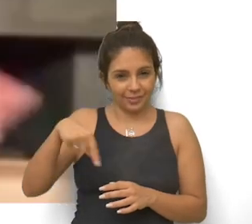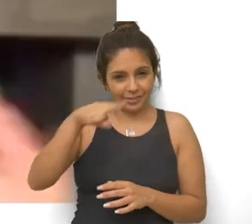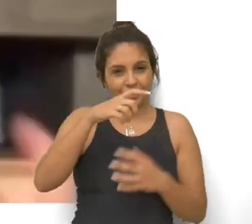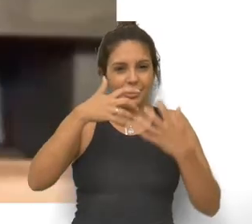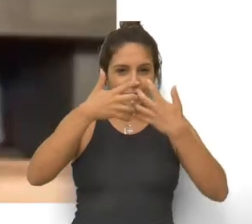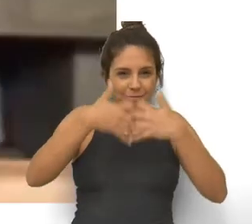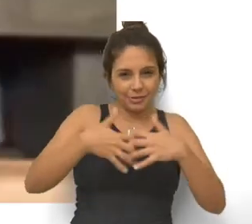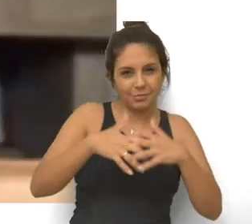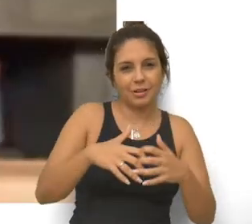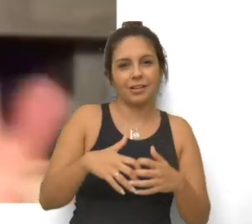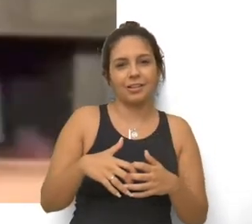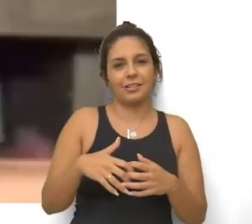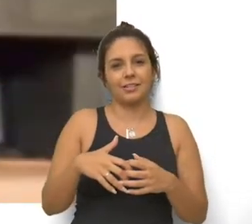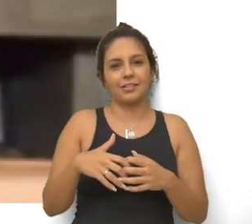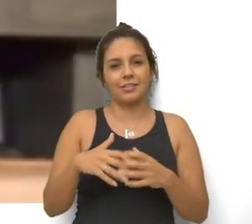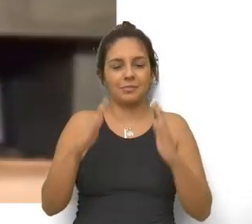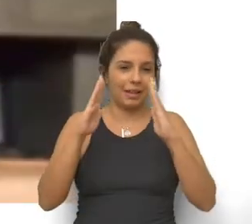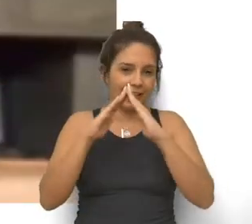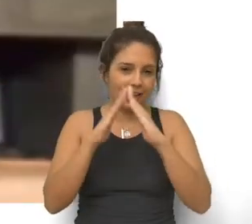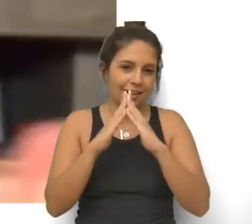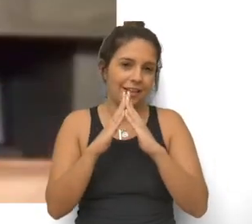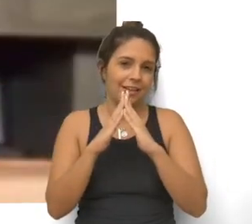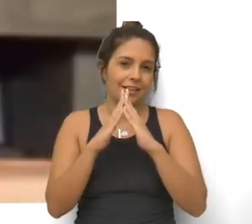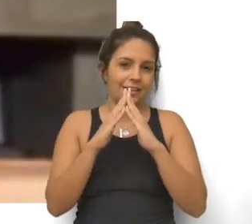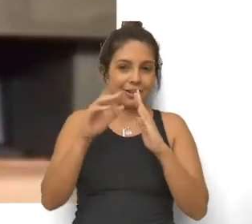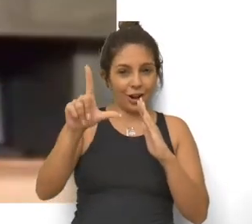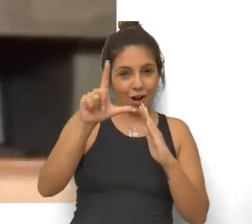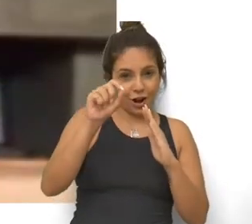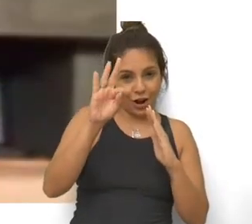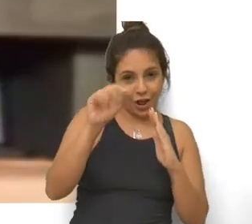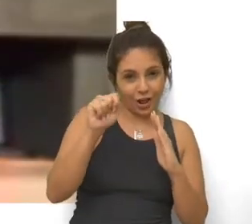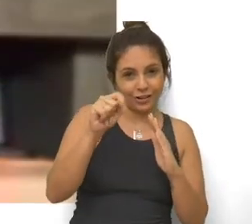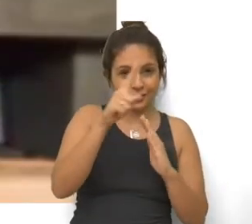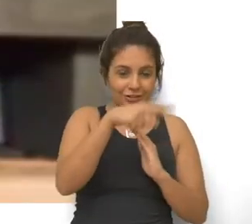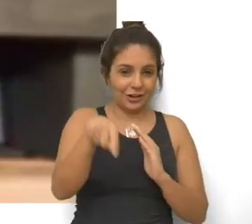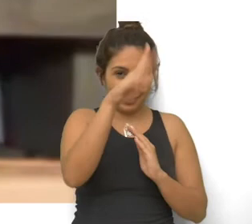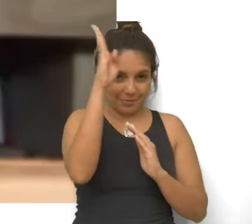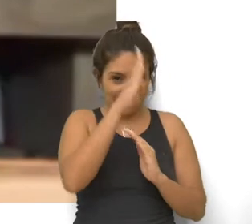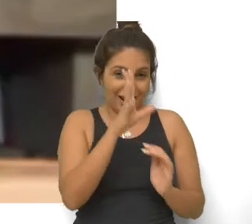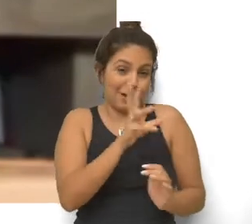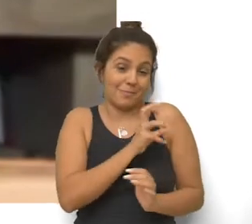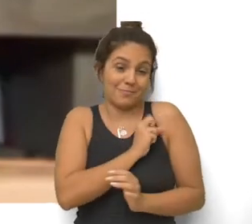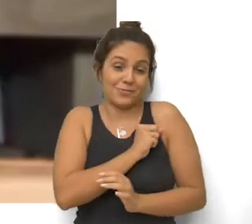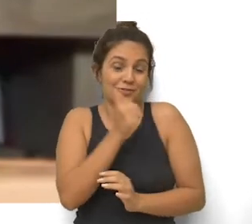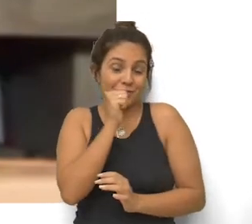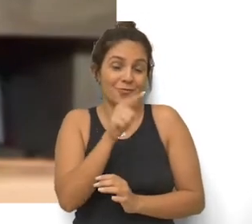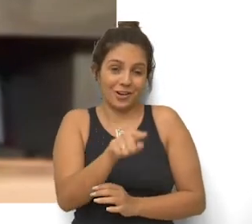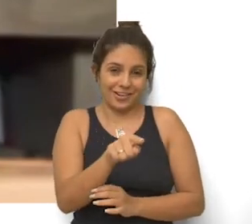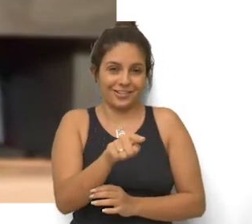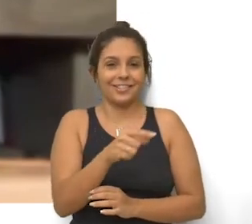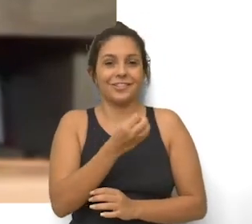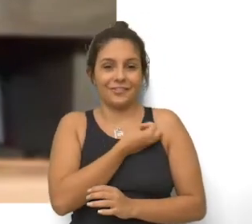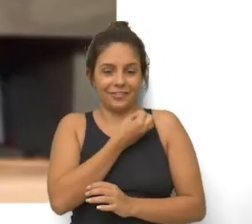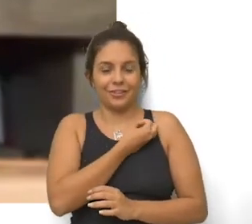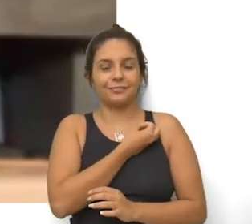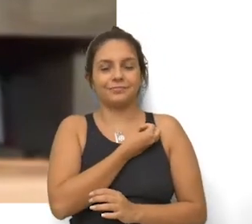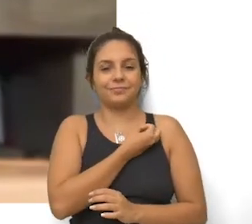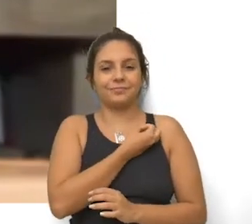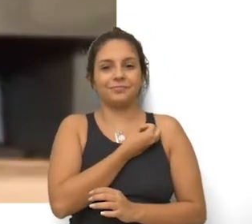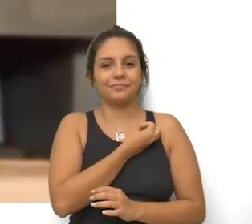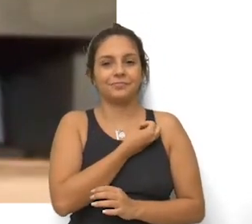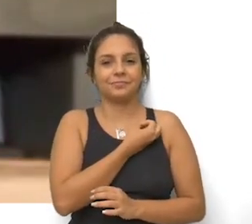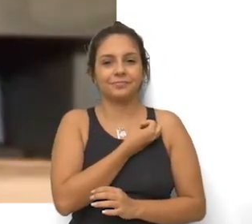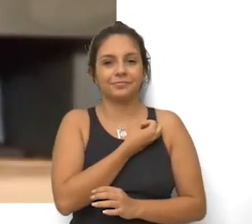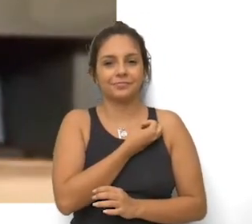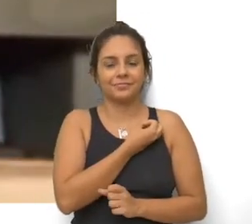por Samambaia, pela casa, pela Lota, pelos brasileiros, e ela viveu aqui